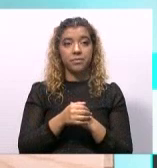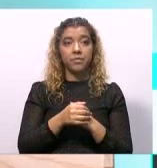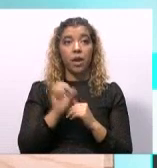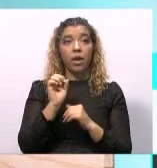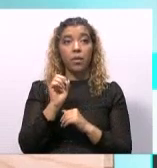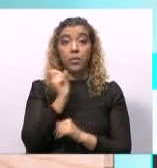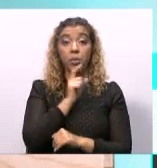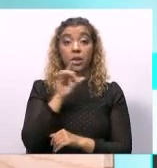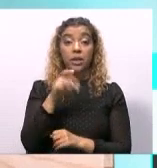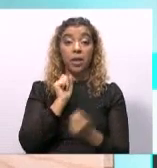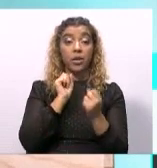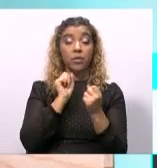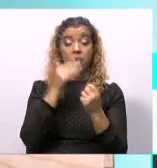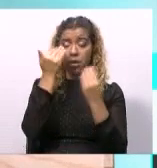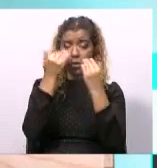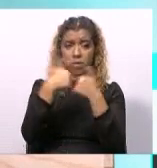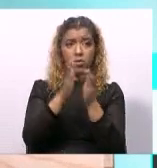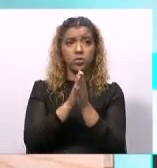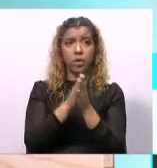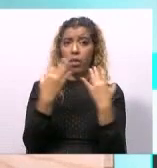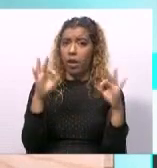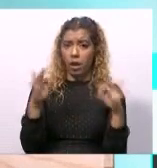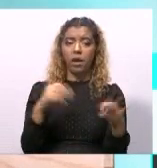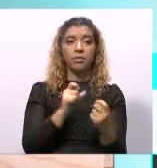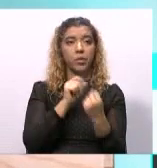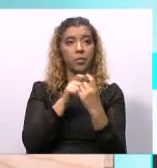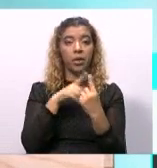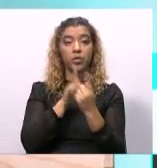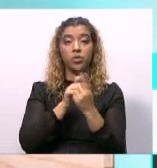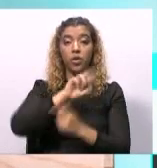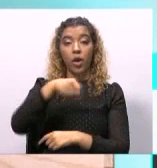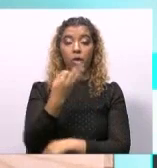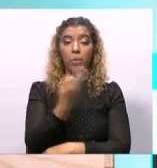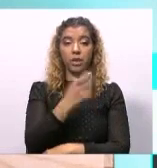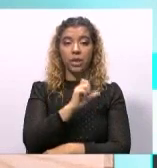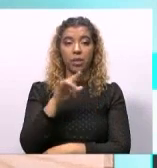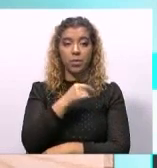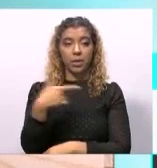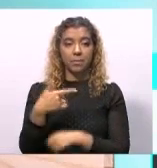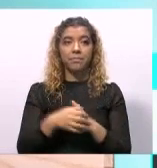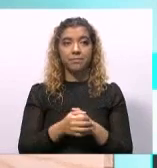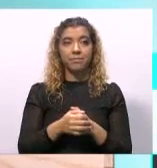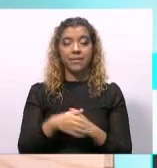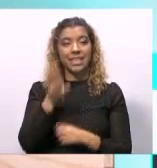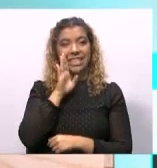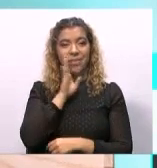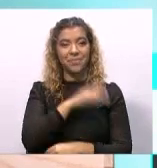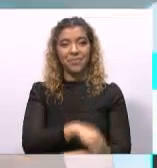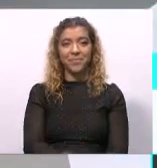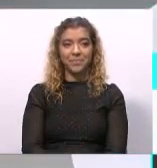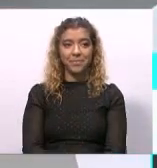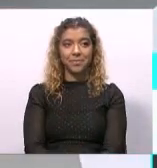22-508-3297. Pode também enviar toda esta informação, como já é habitual, para o endereço de e-mail consultório@portocanal.pt. Até já.